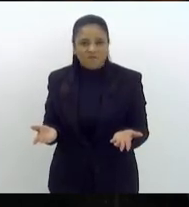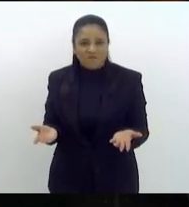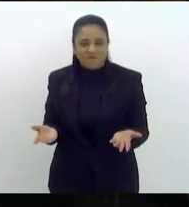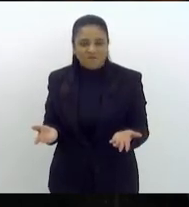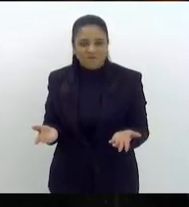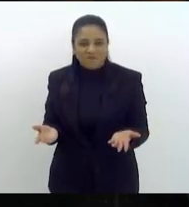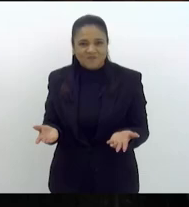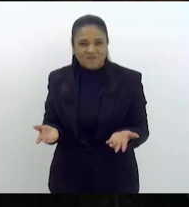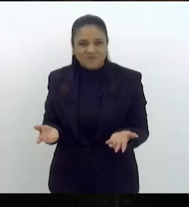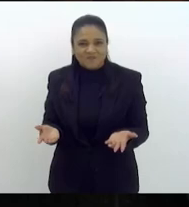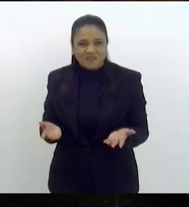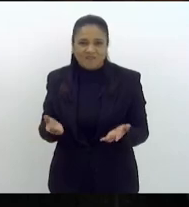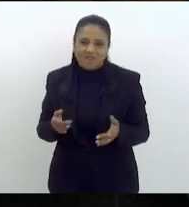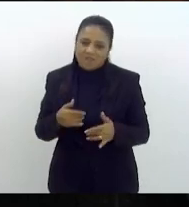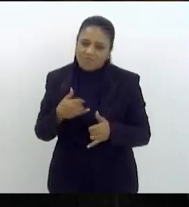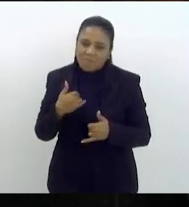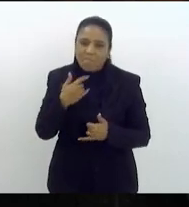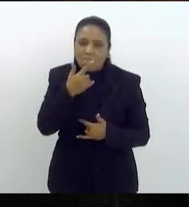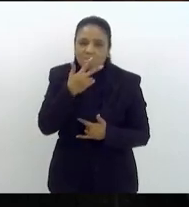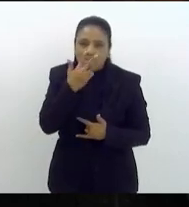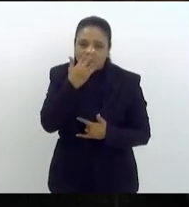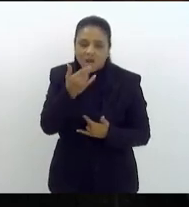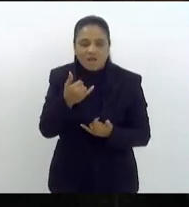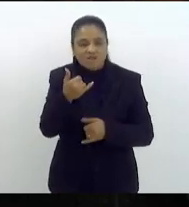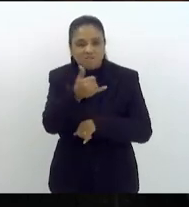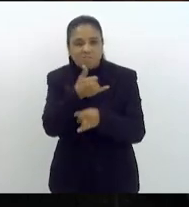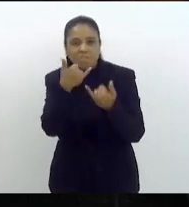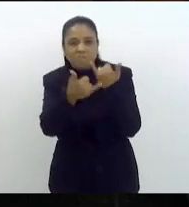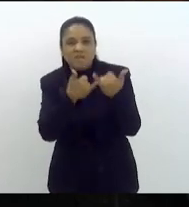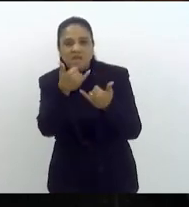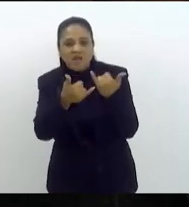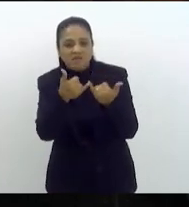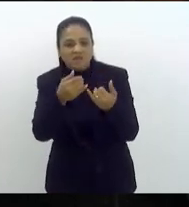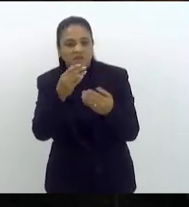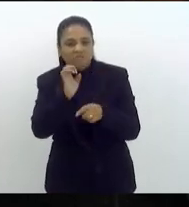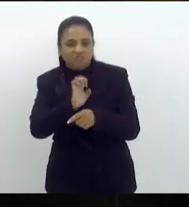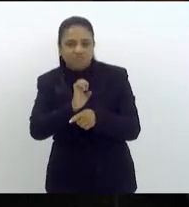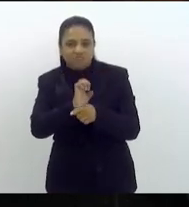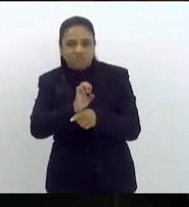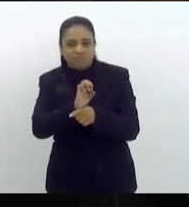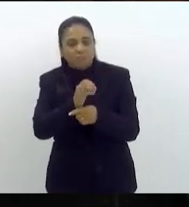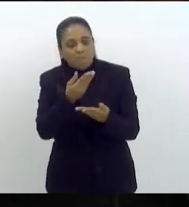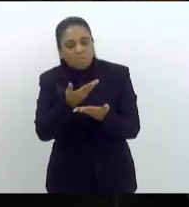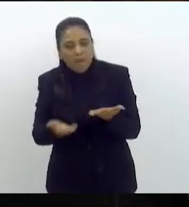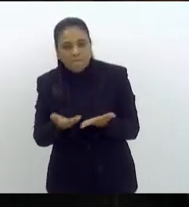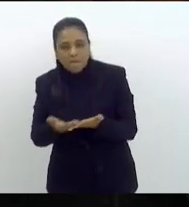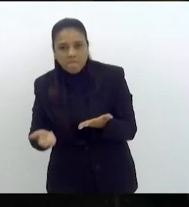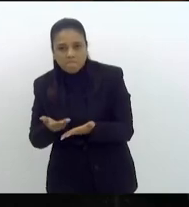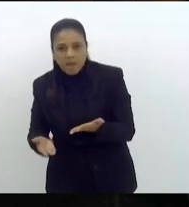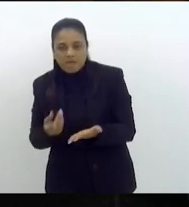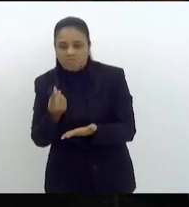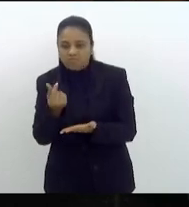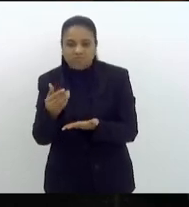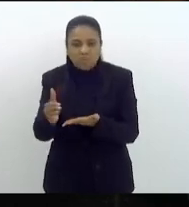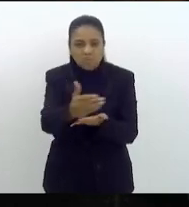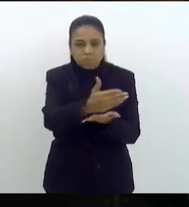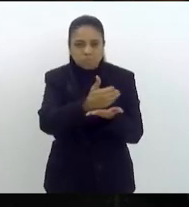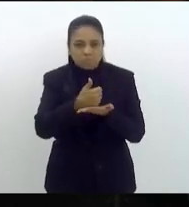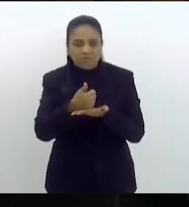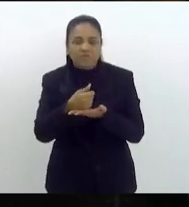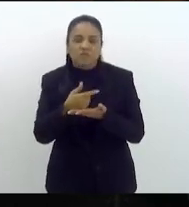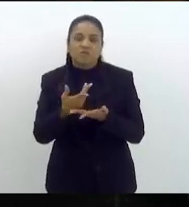para o estado sempre perder queria citar aqui alguns números Deputado